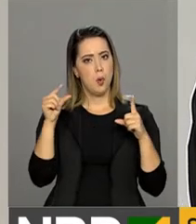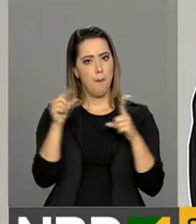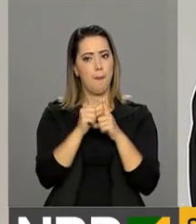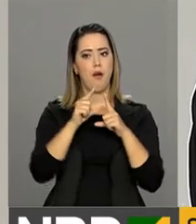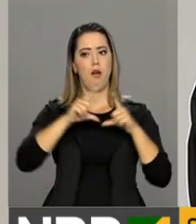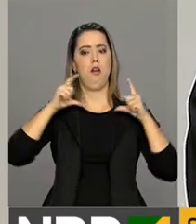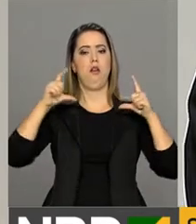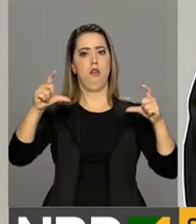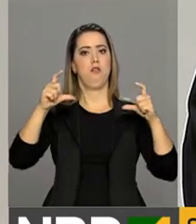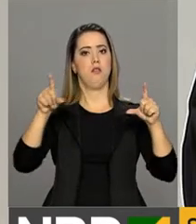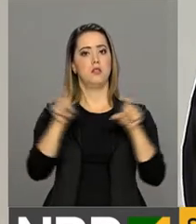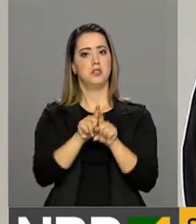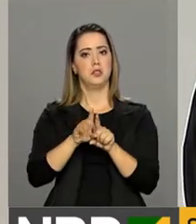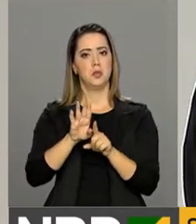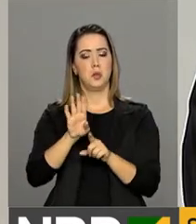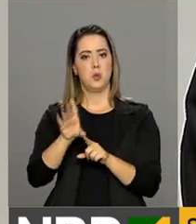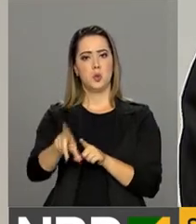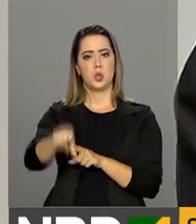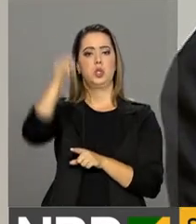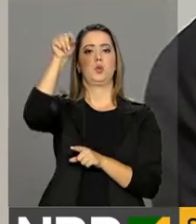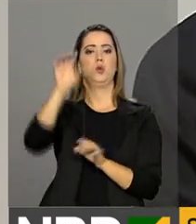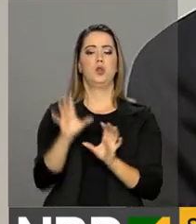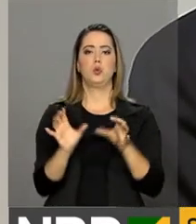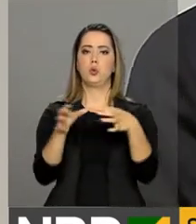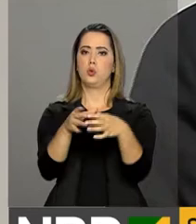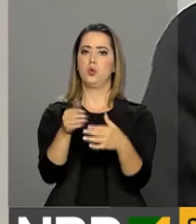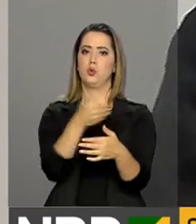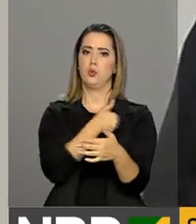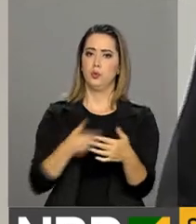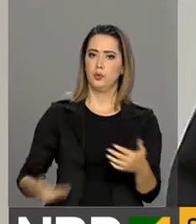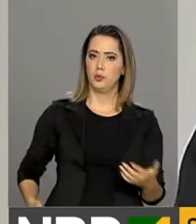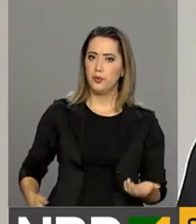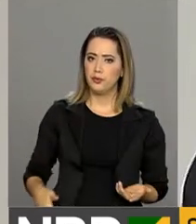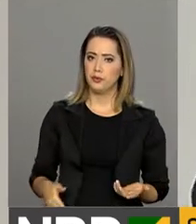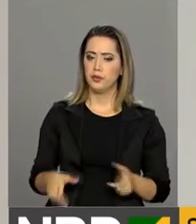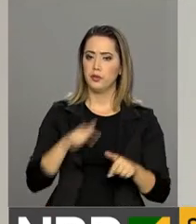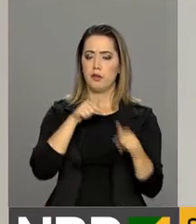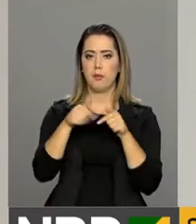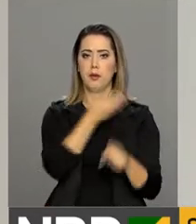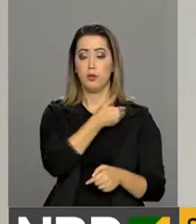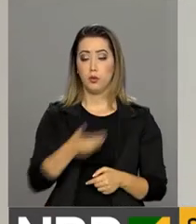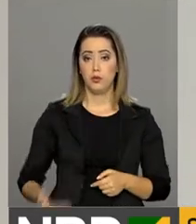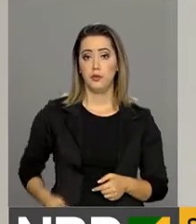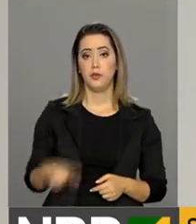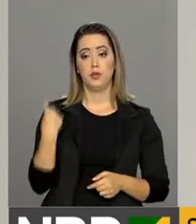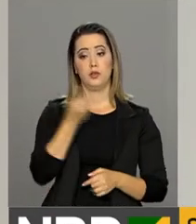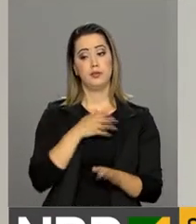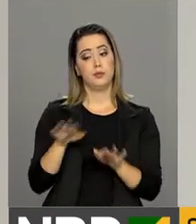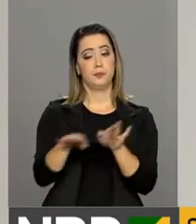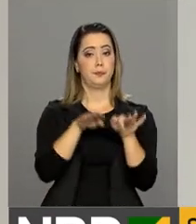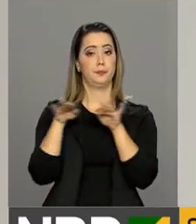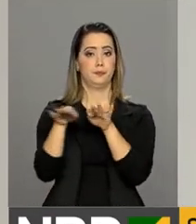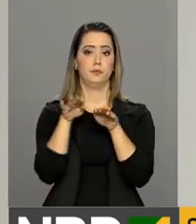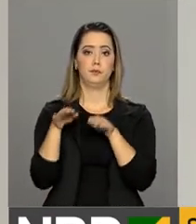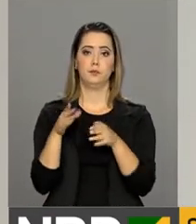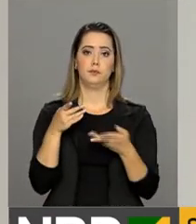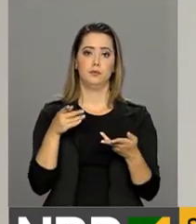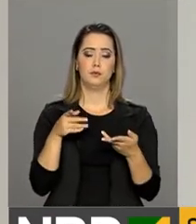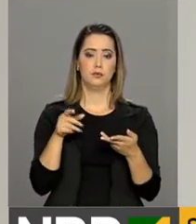privilégio é que está sendo combatido porque em primeiro lugar nós estamos equalizando para ficando